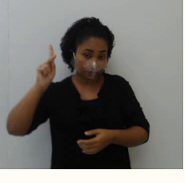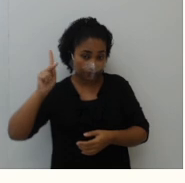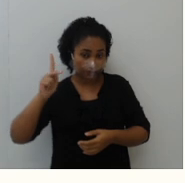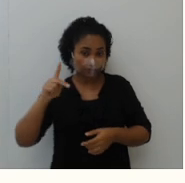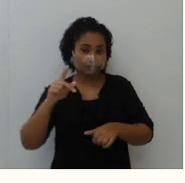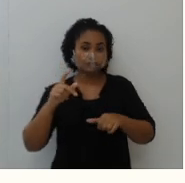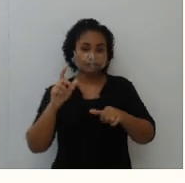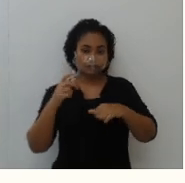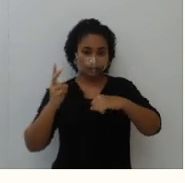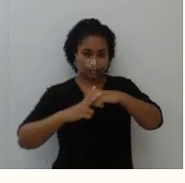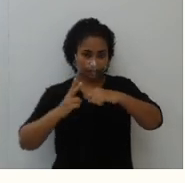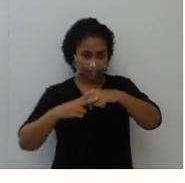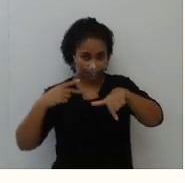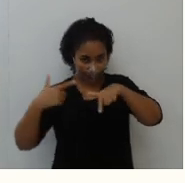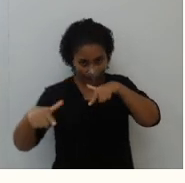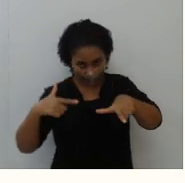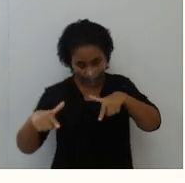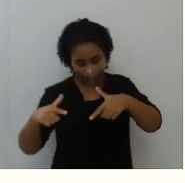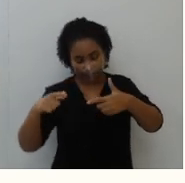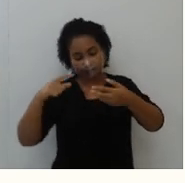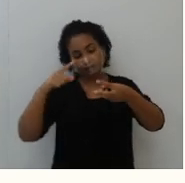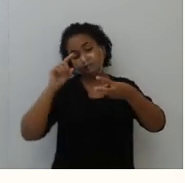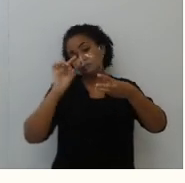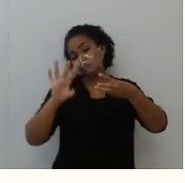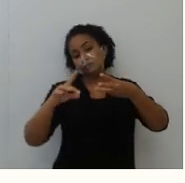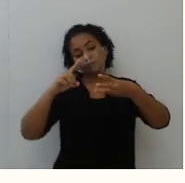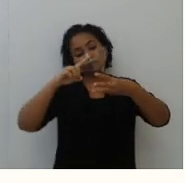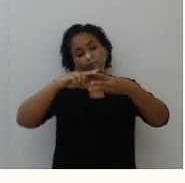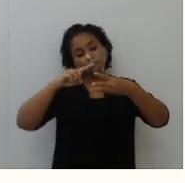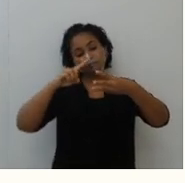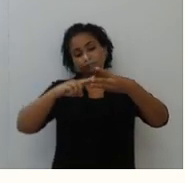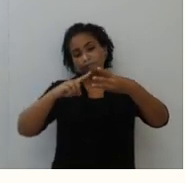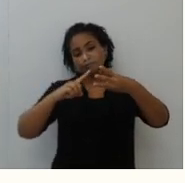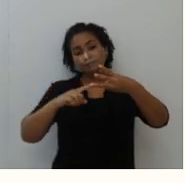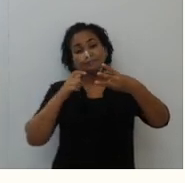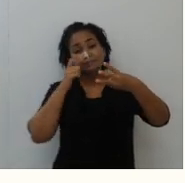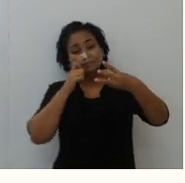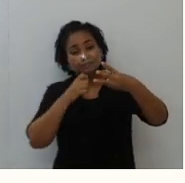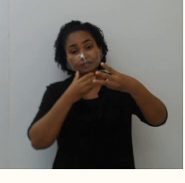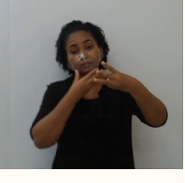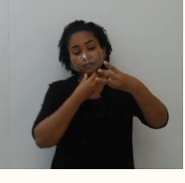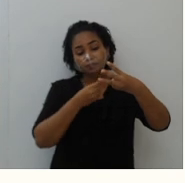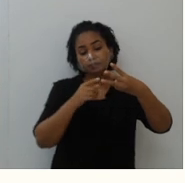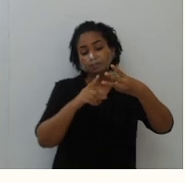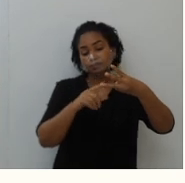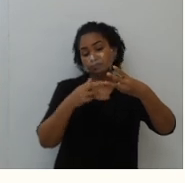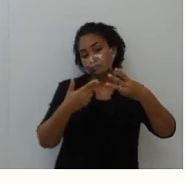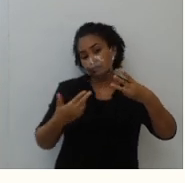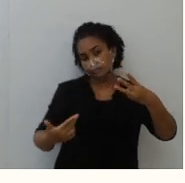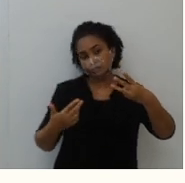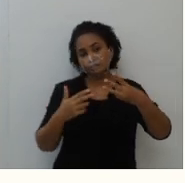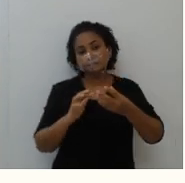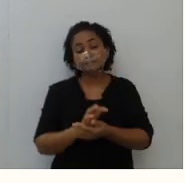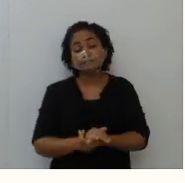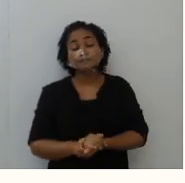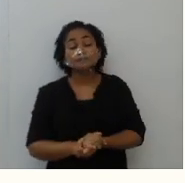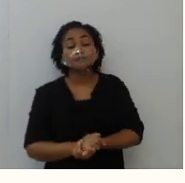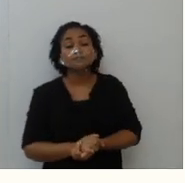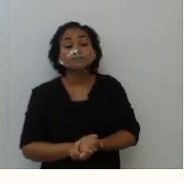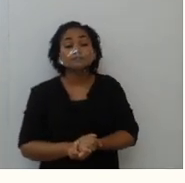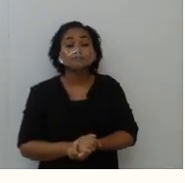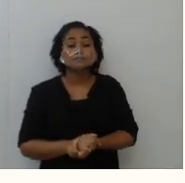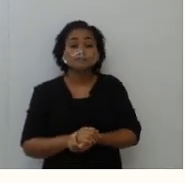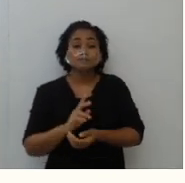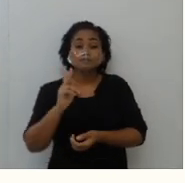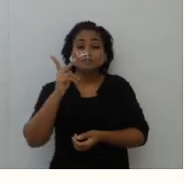é o he, she, it. Ele, ela, ele ou ela. Porque o S que estava na afirmativa do he, she,